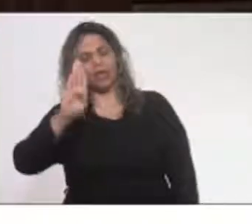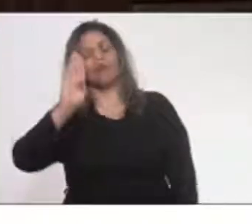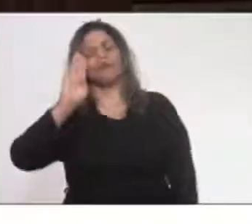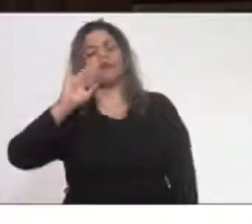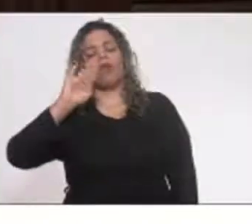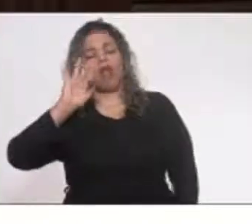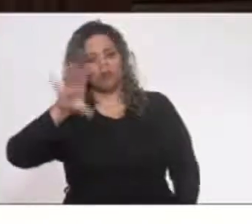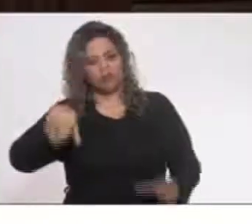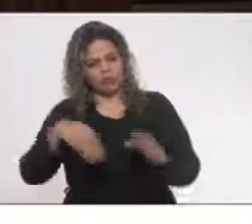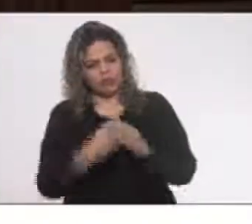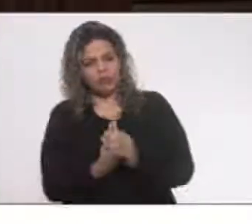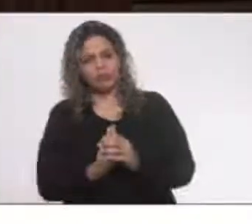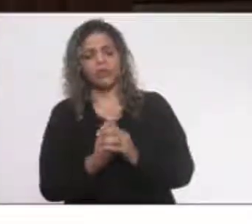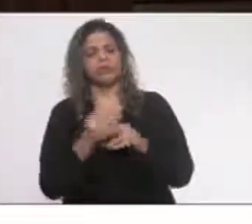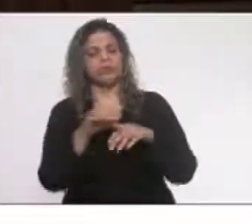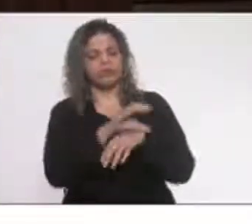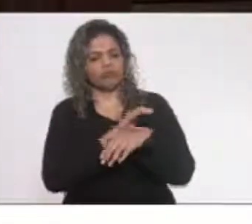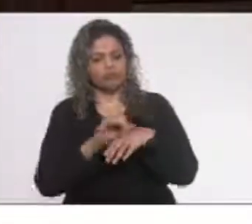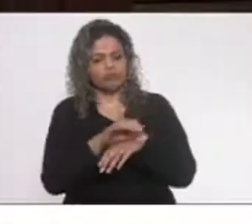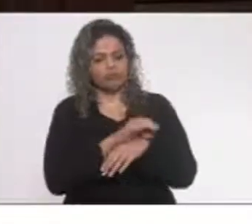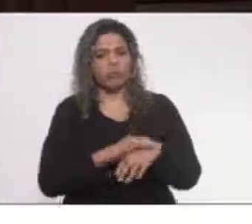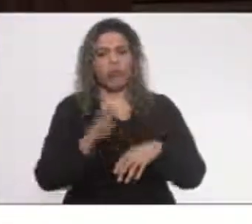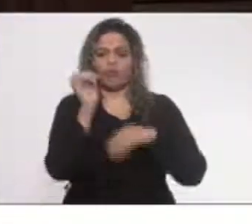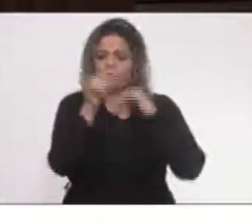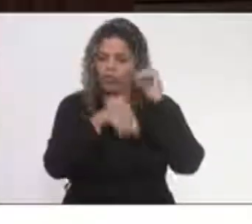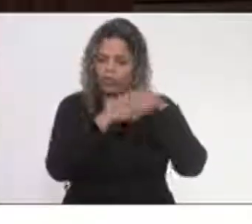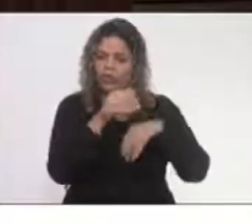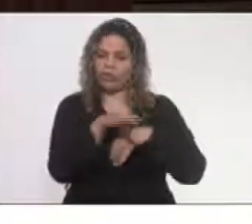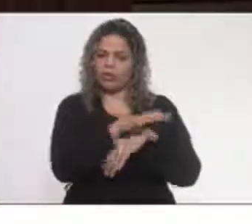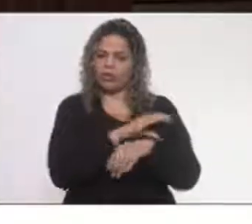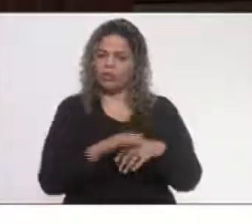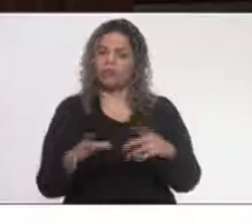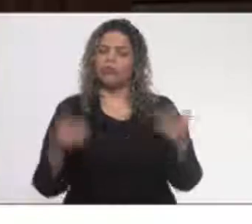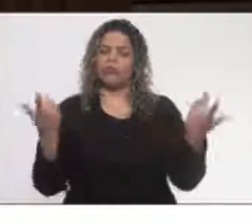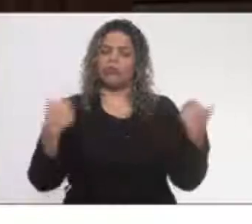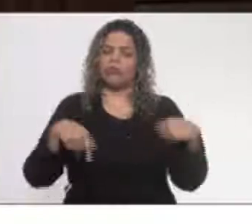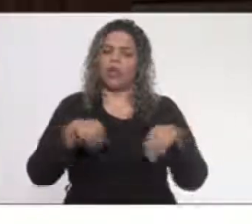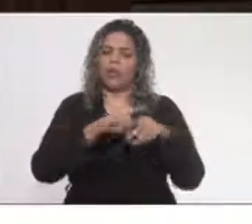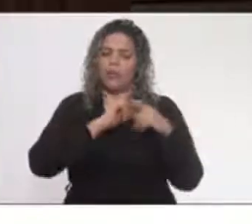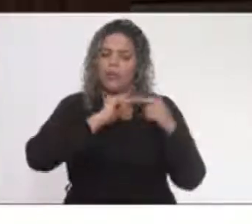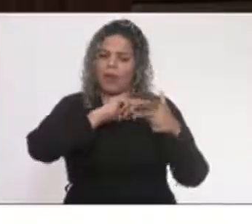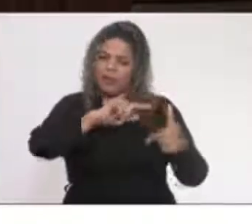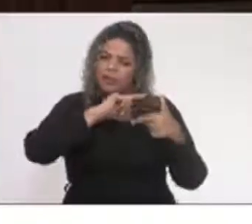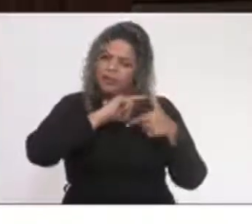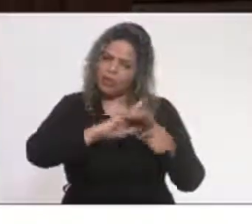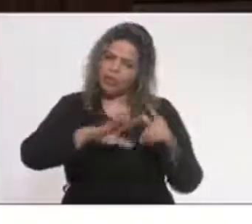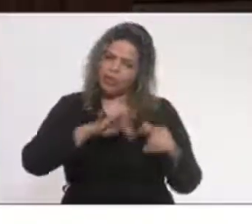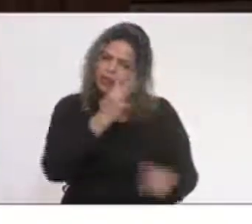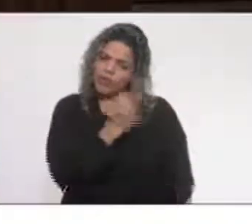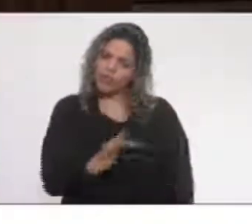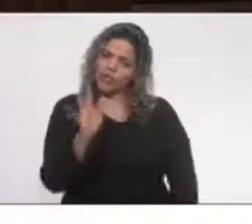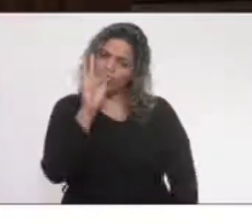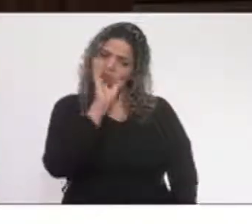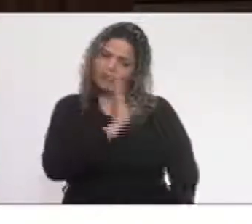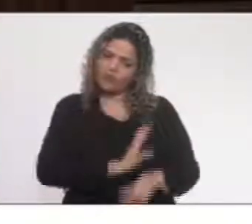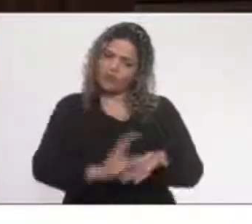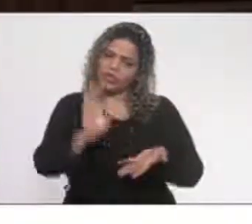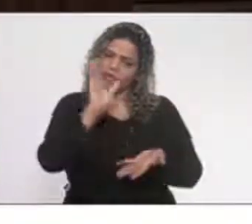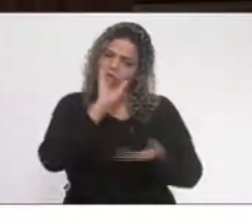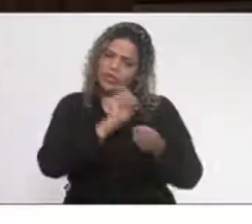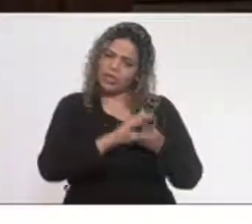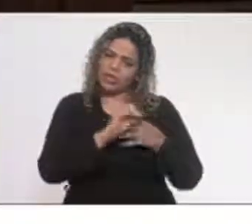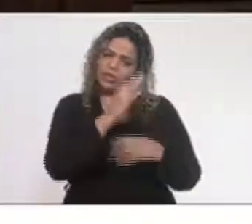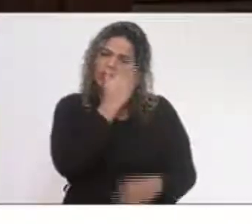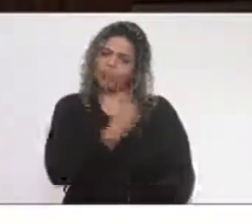emenda constitucional, para de novo alterar a Constituição e redefinir o padrão federal de financiamento da